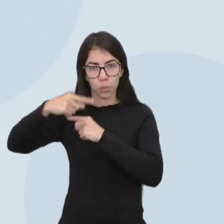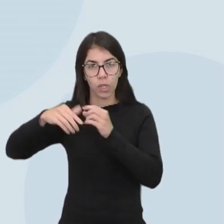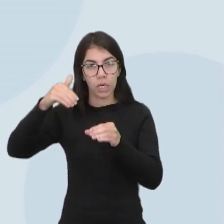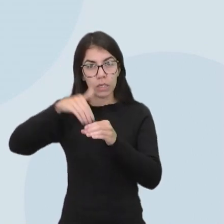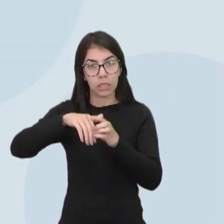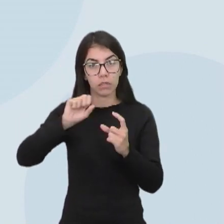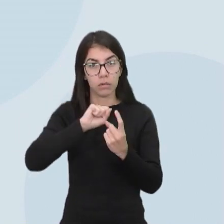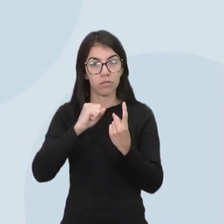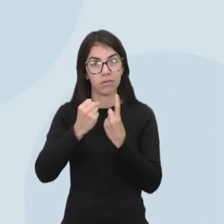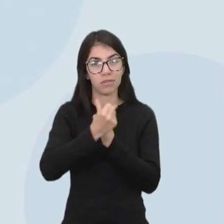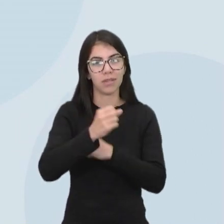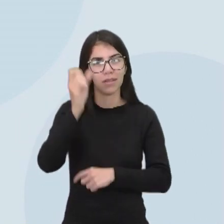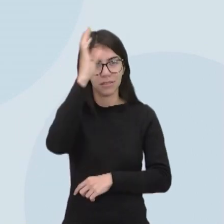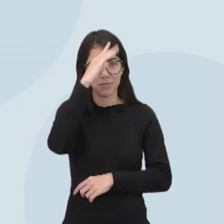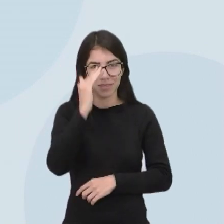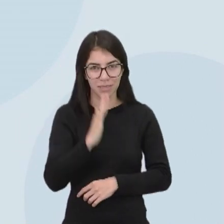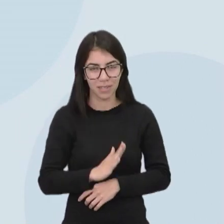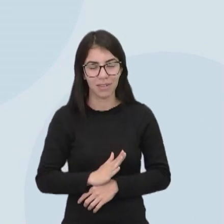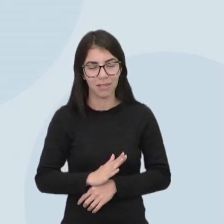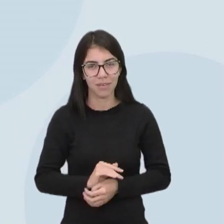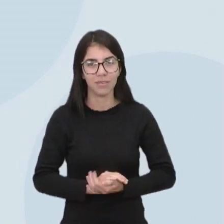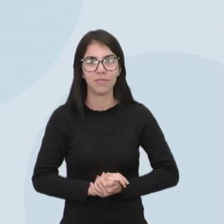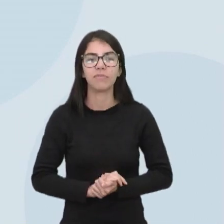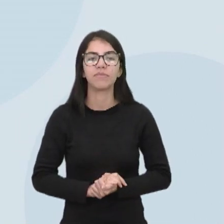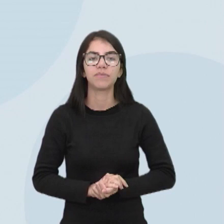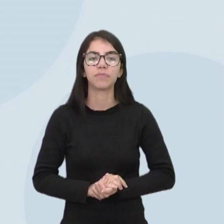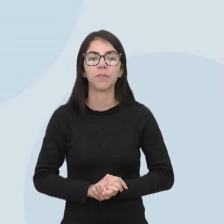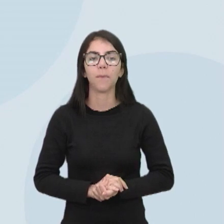aí brasileira, da história social, né, brasileira.